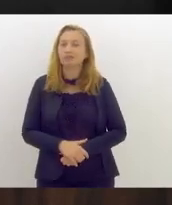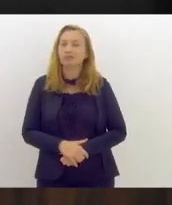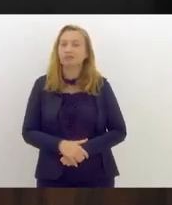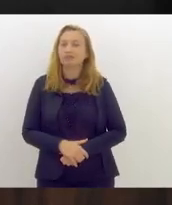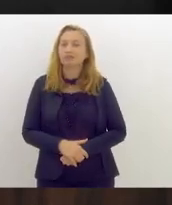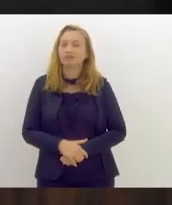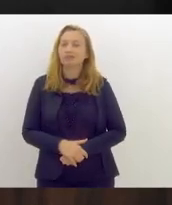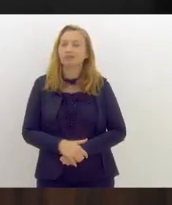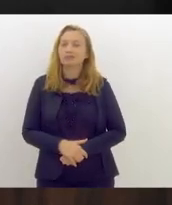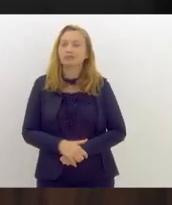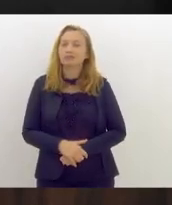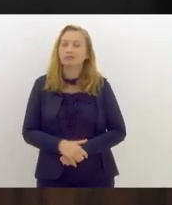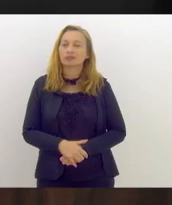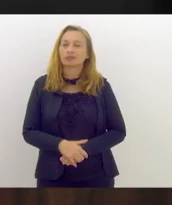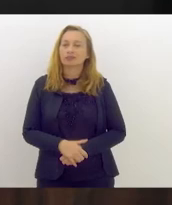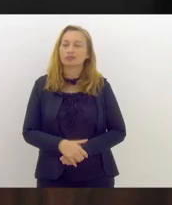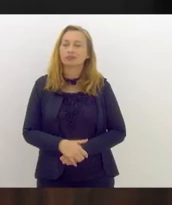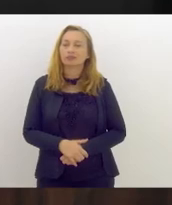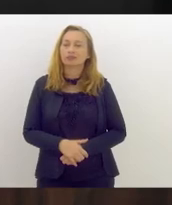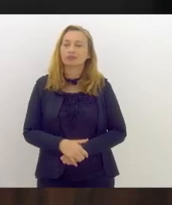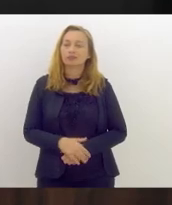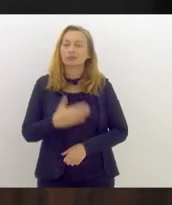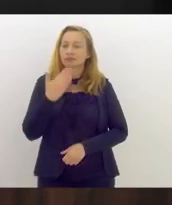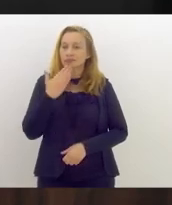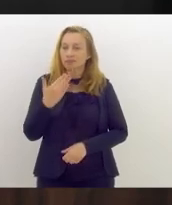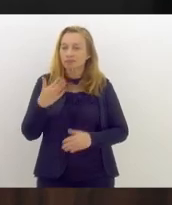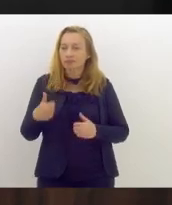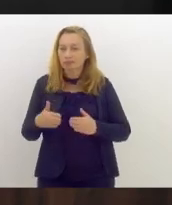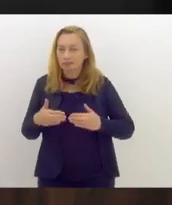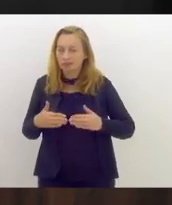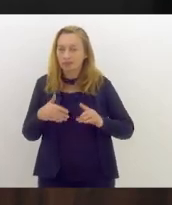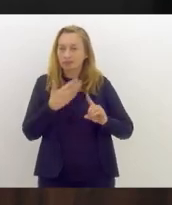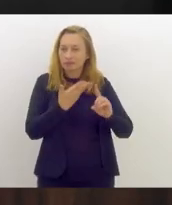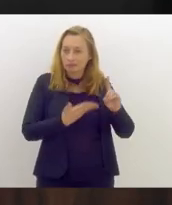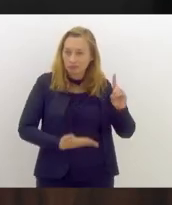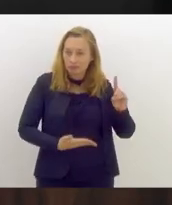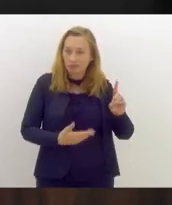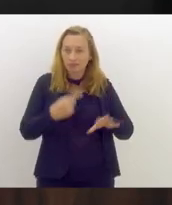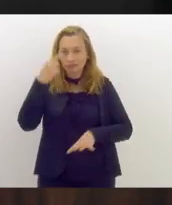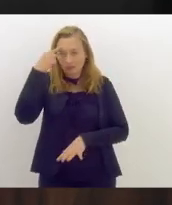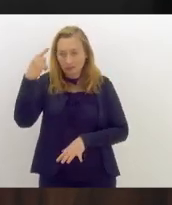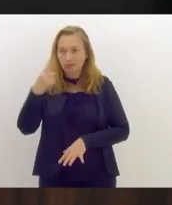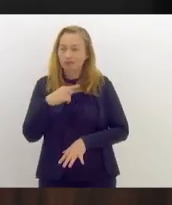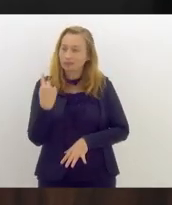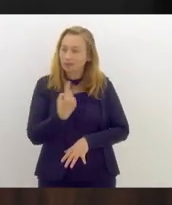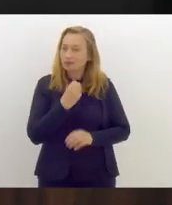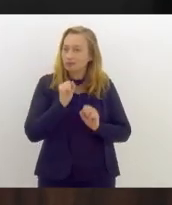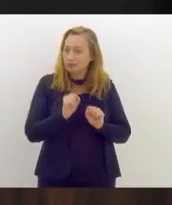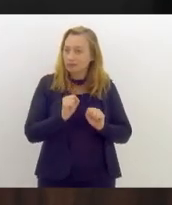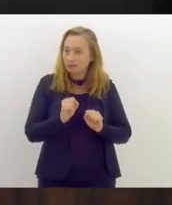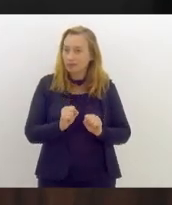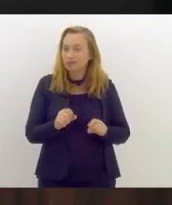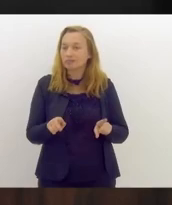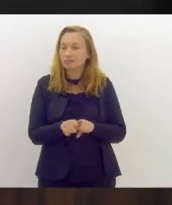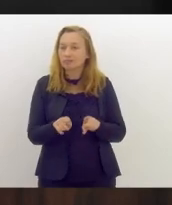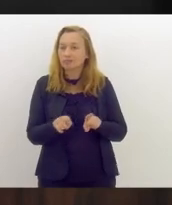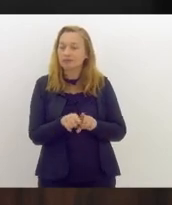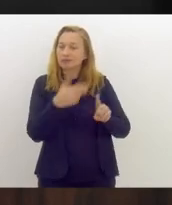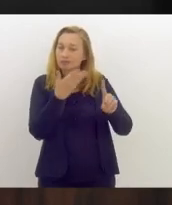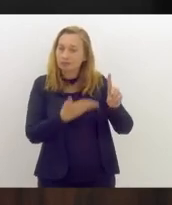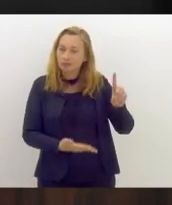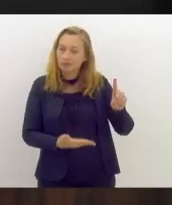eu quero pedir aqui licença aos homenageados e a ideia que nós pudéssemos fazer também uma